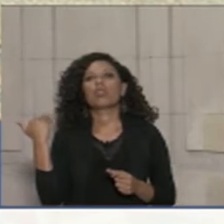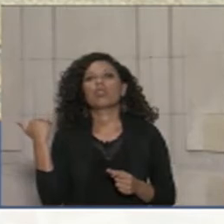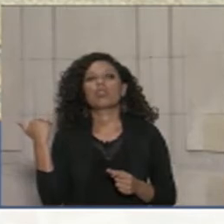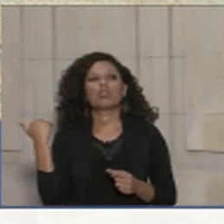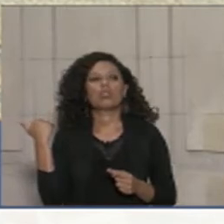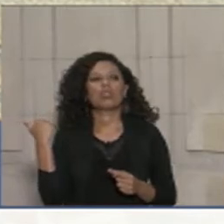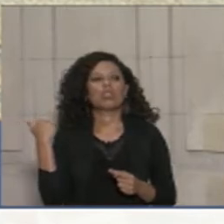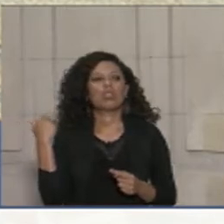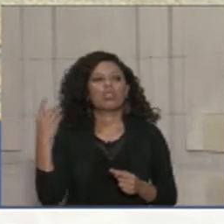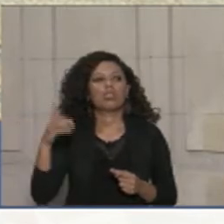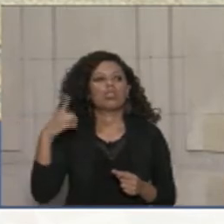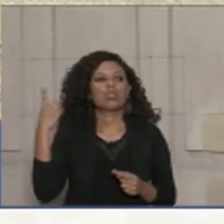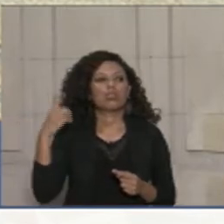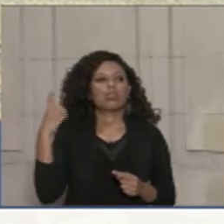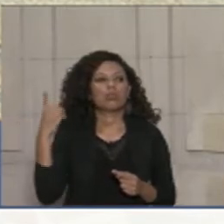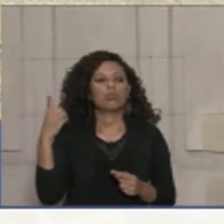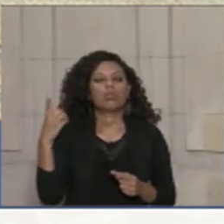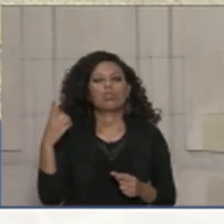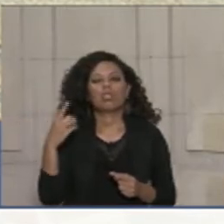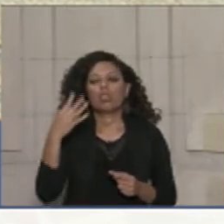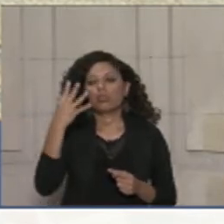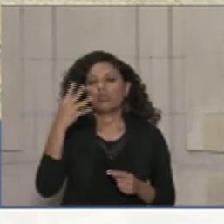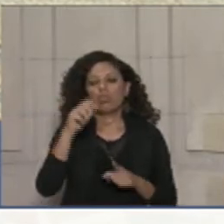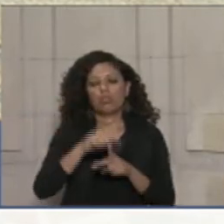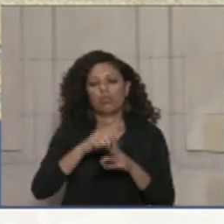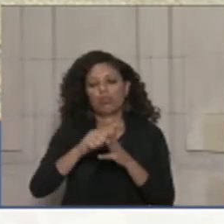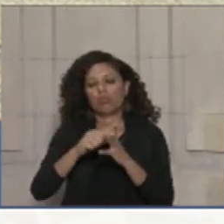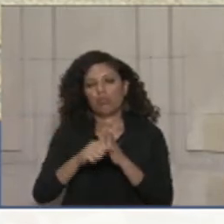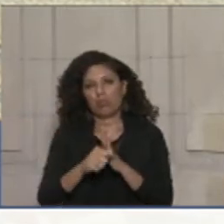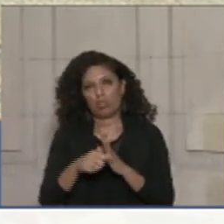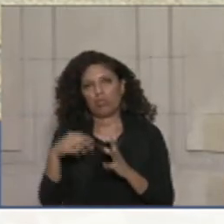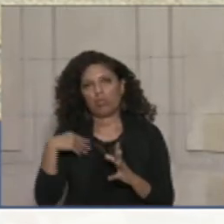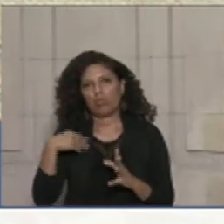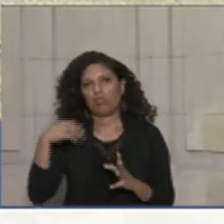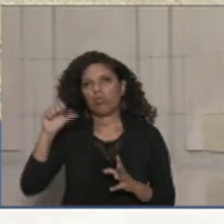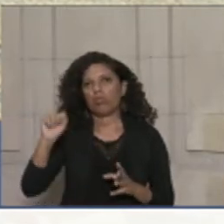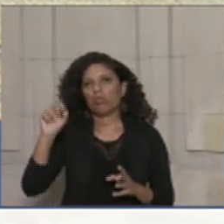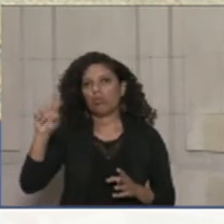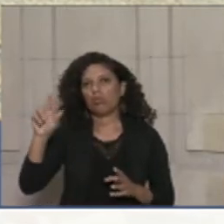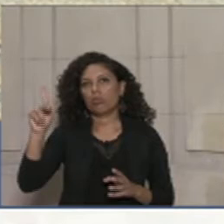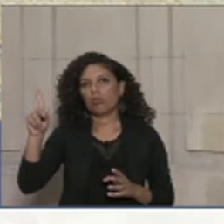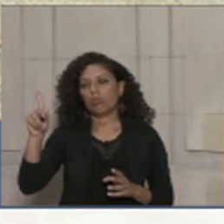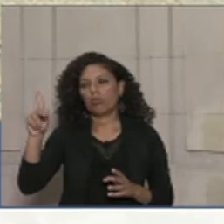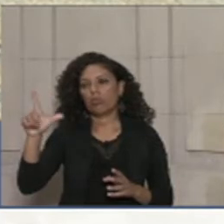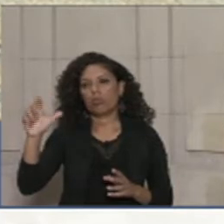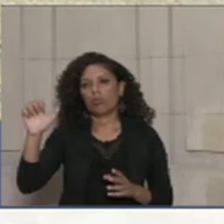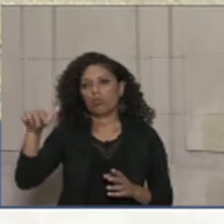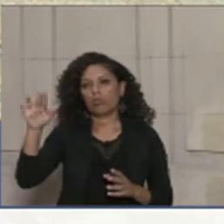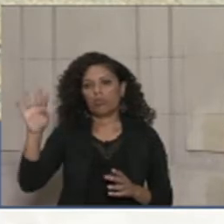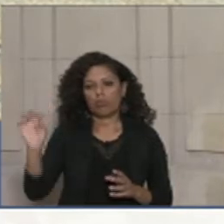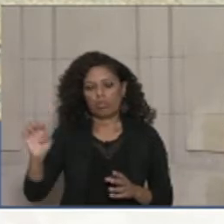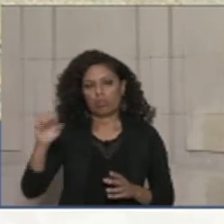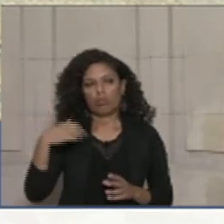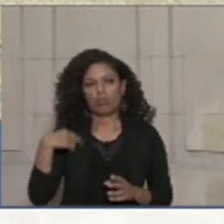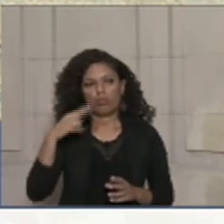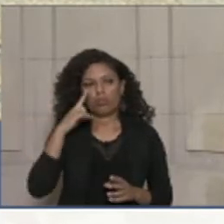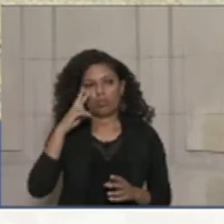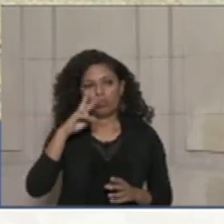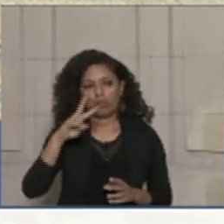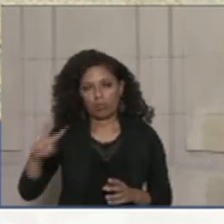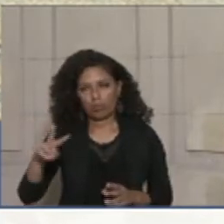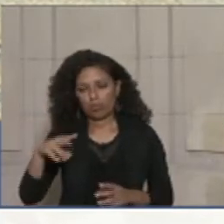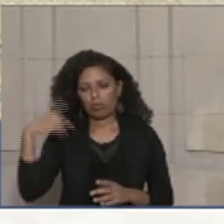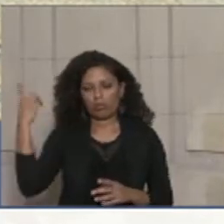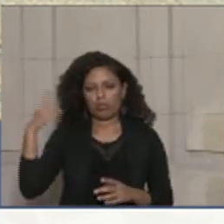por 4 meses, eu era suplente, e eu tive a oportunidade de assistir nessa casa o deputado Marcelo